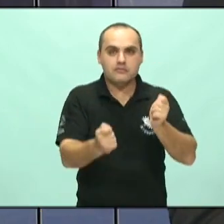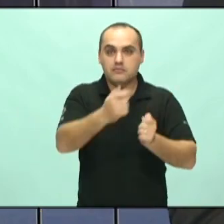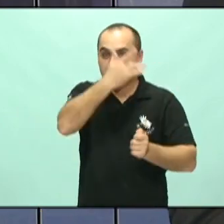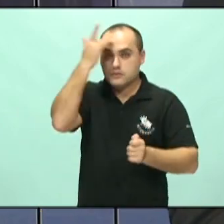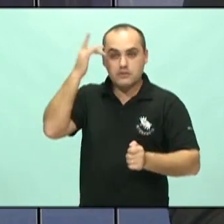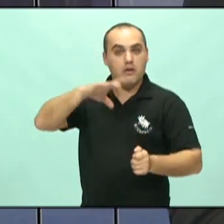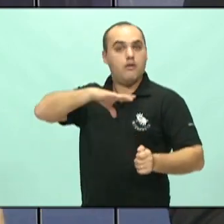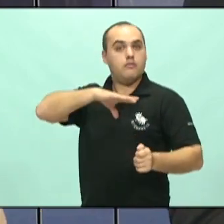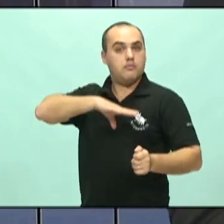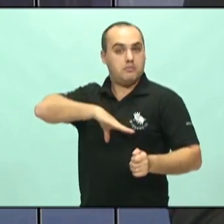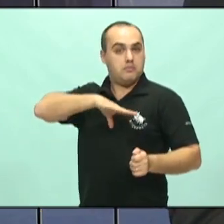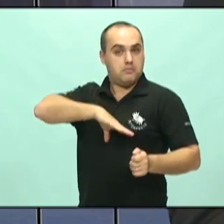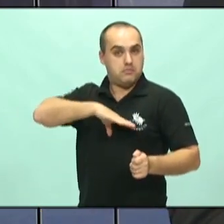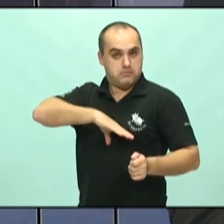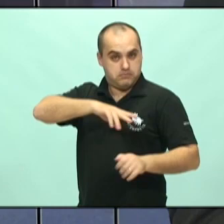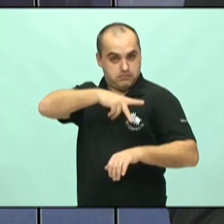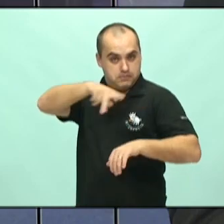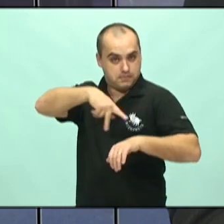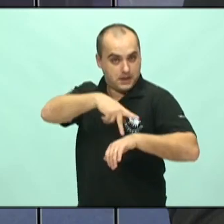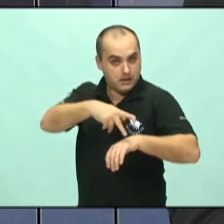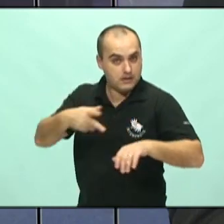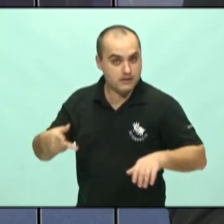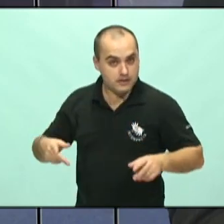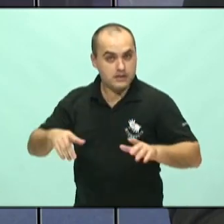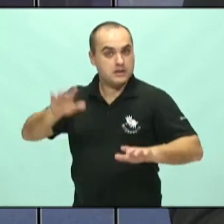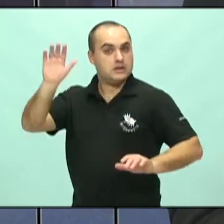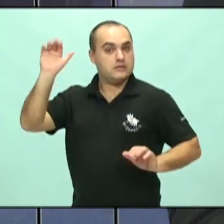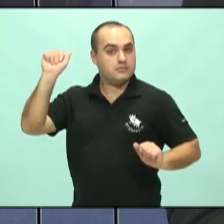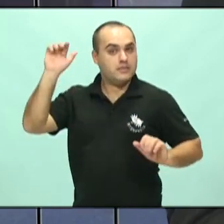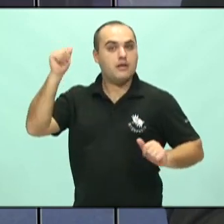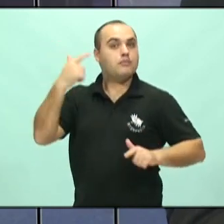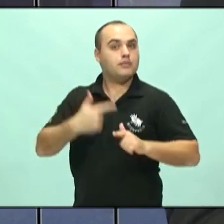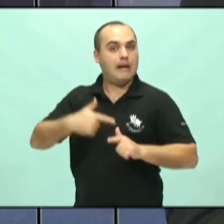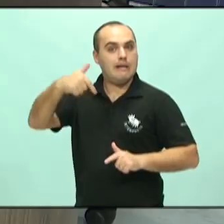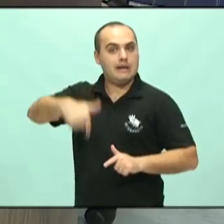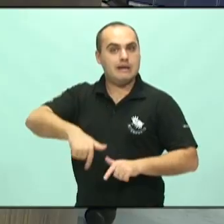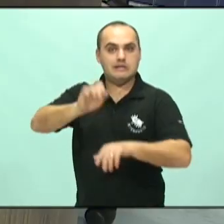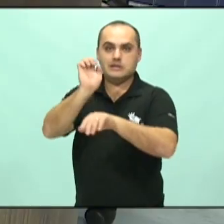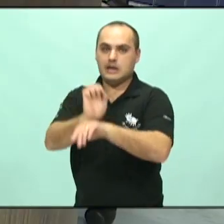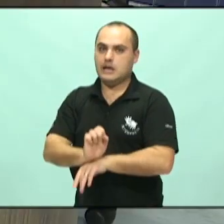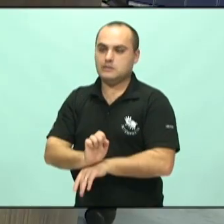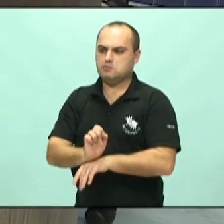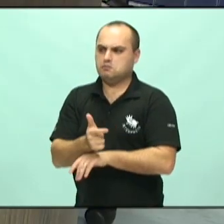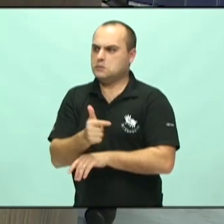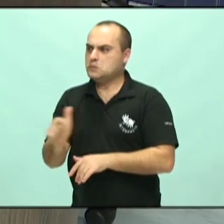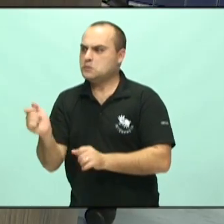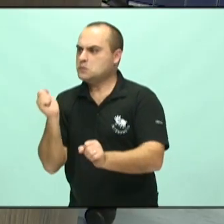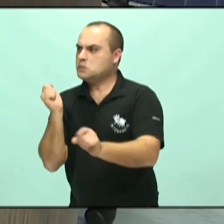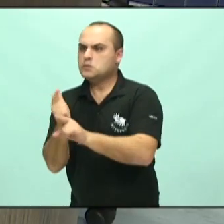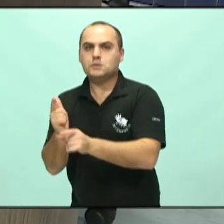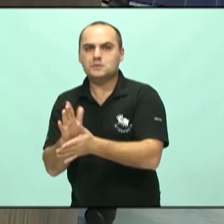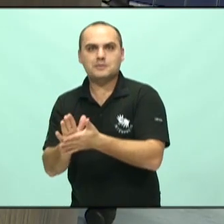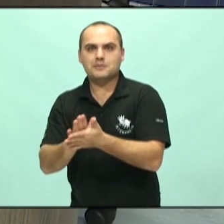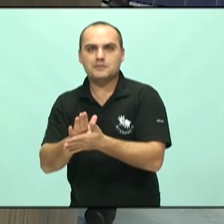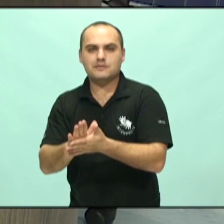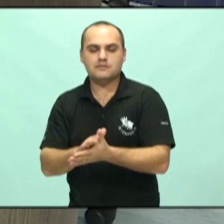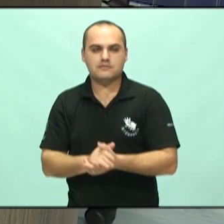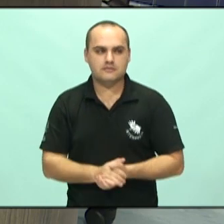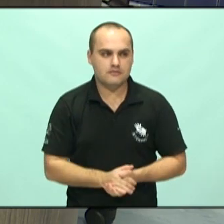da Espanha, porque não é comum aqui na nossa região, no nosso estado. Mas há um desafio muito grande em não usar